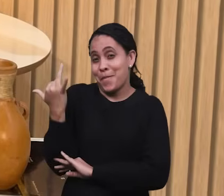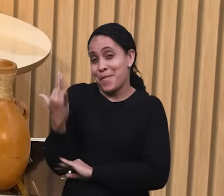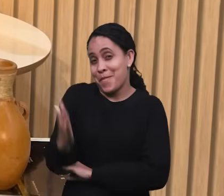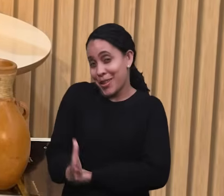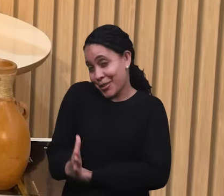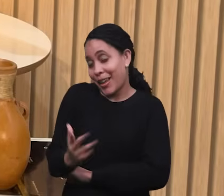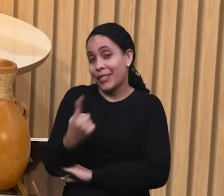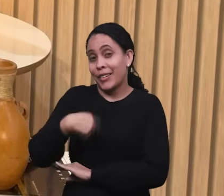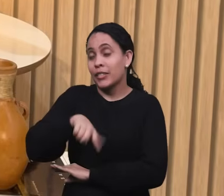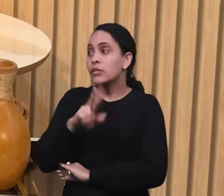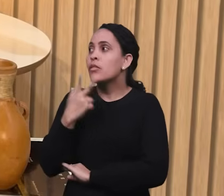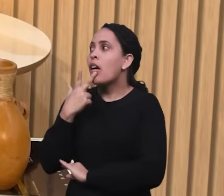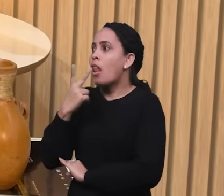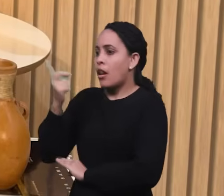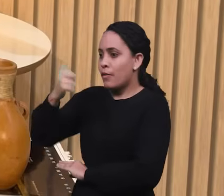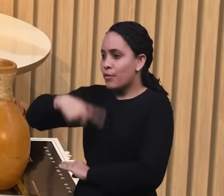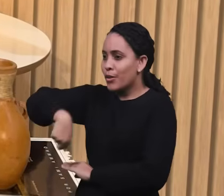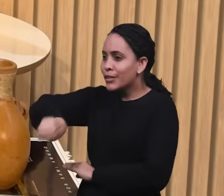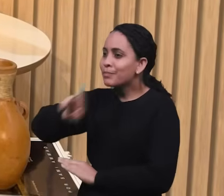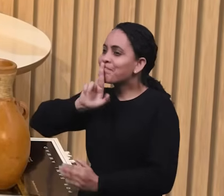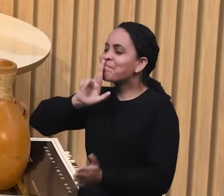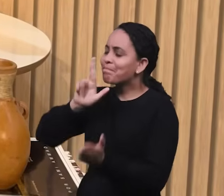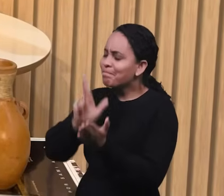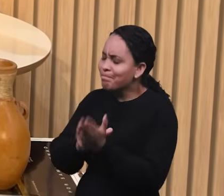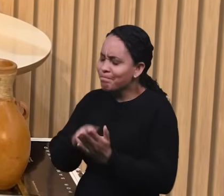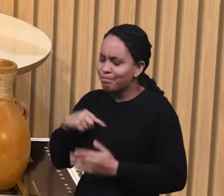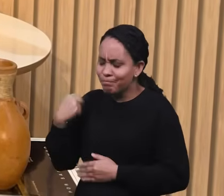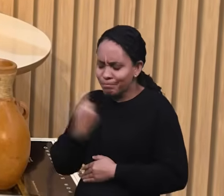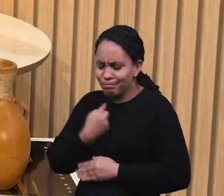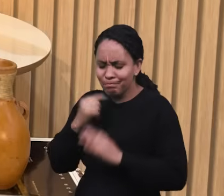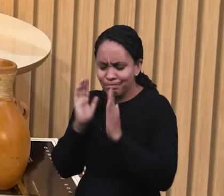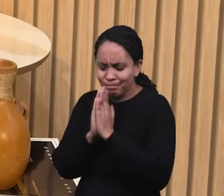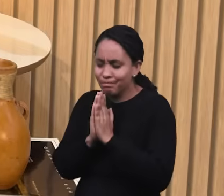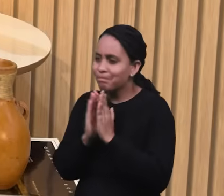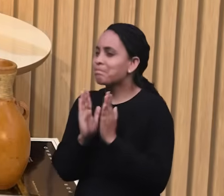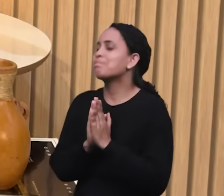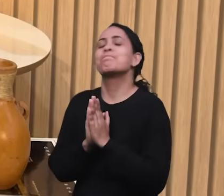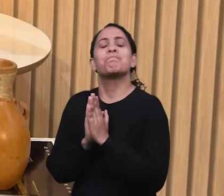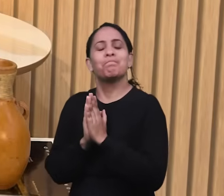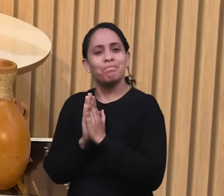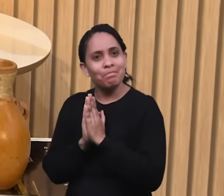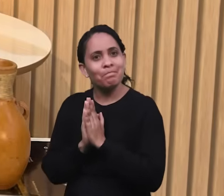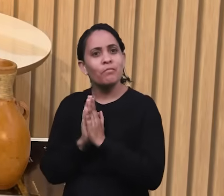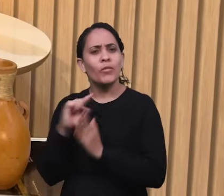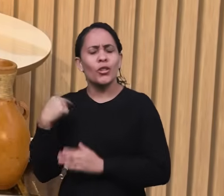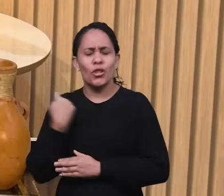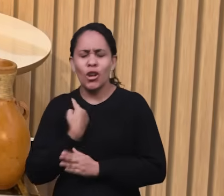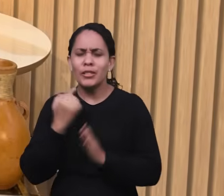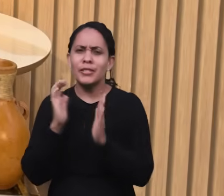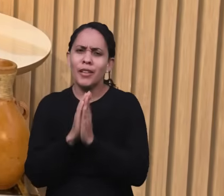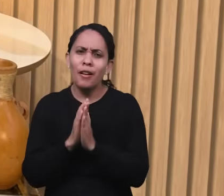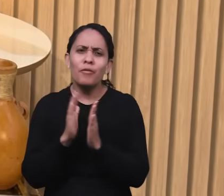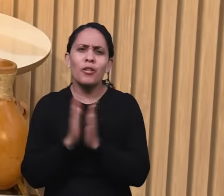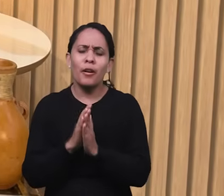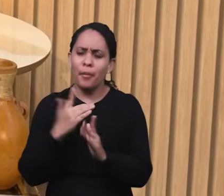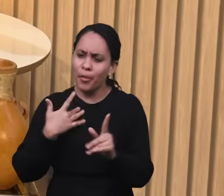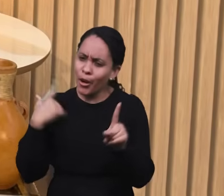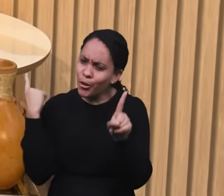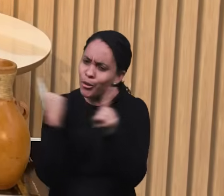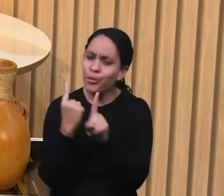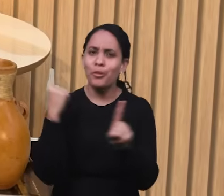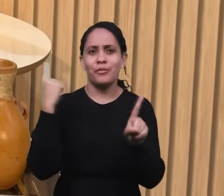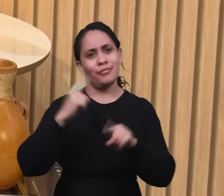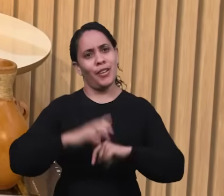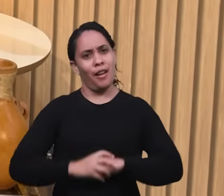são a resposta às nossas orações. Nós estávamos orando justamente para encontrar alguém que